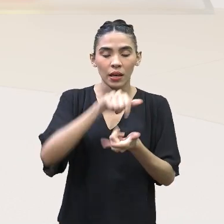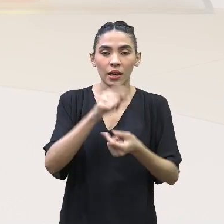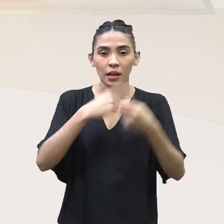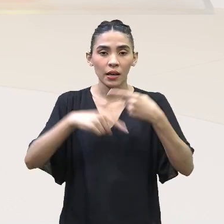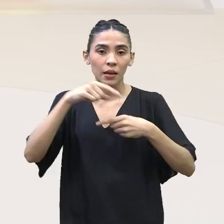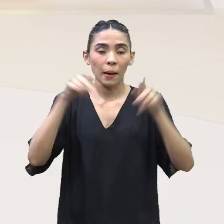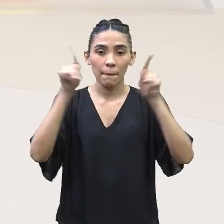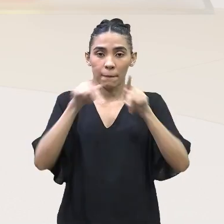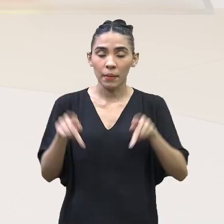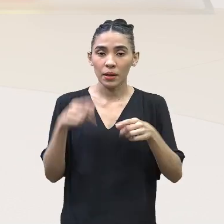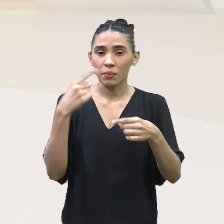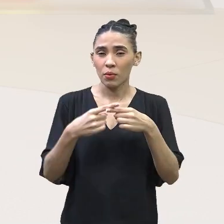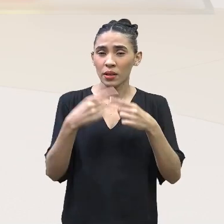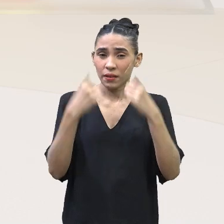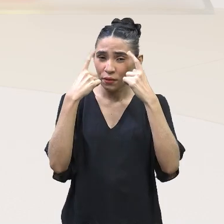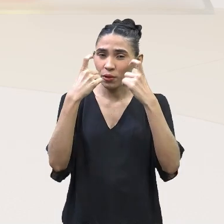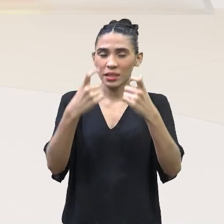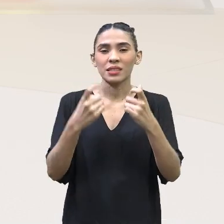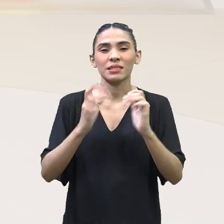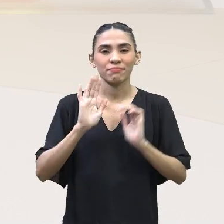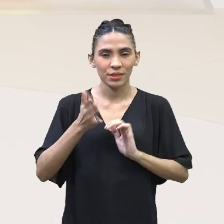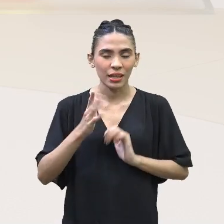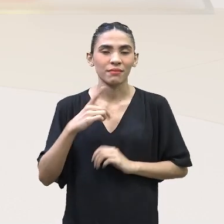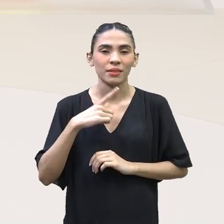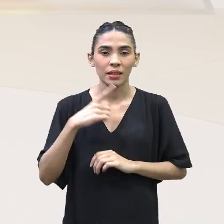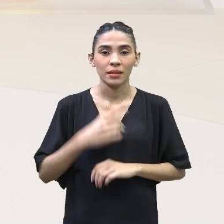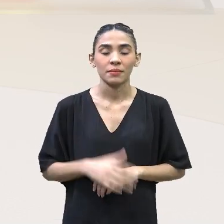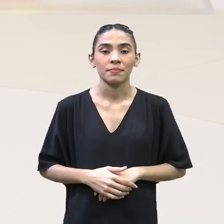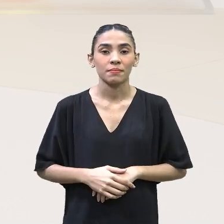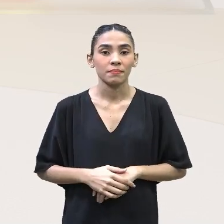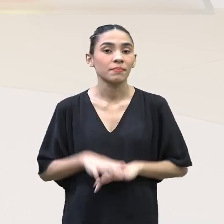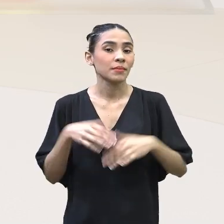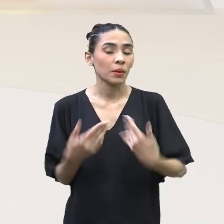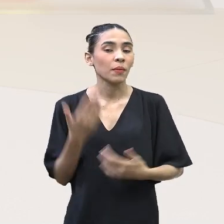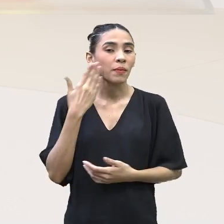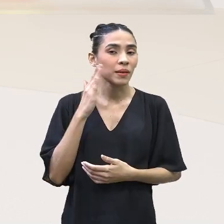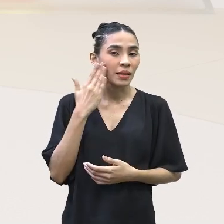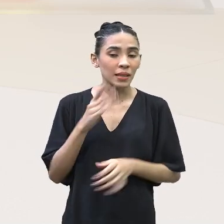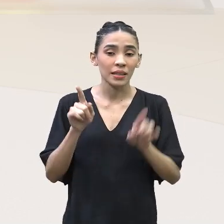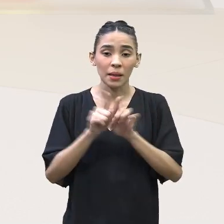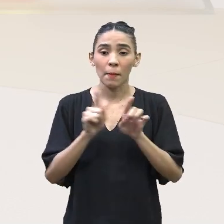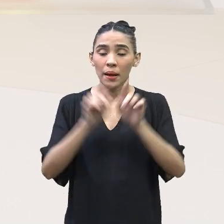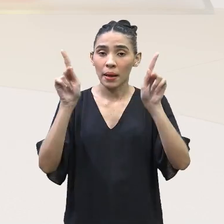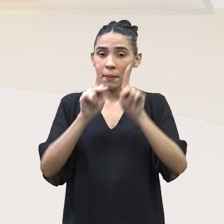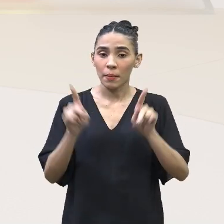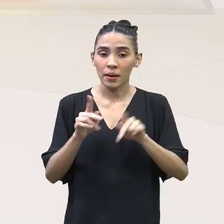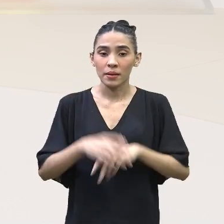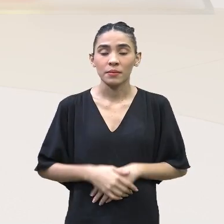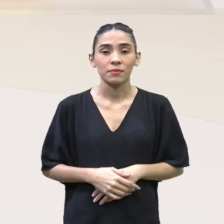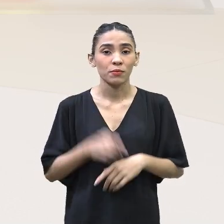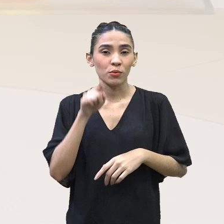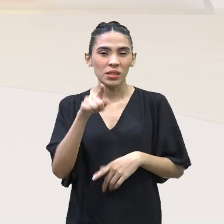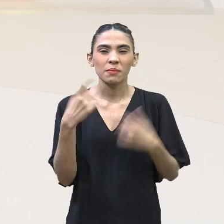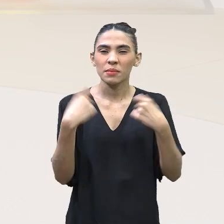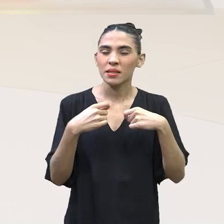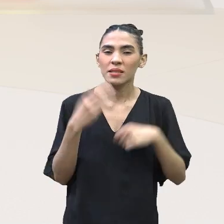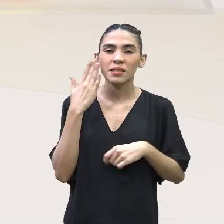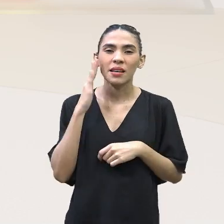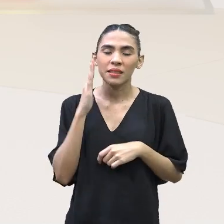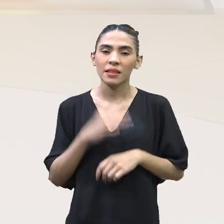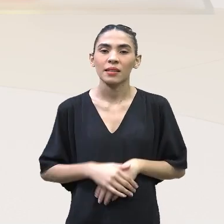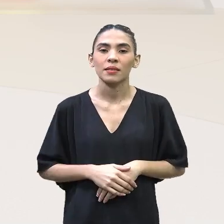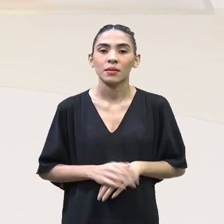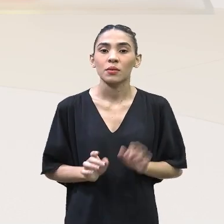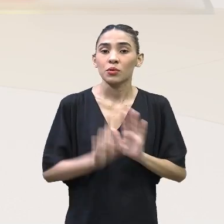paz, porque de violência já temos tanta. E para entender essa questão da paz, é obrigado a entender a questão, aquilo